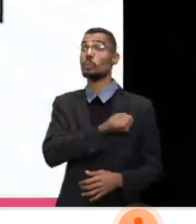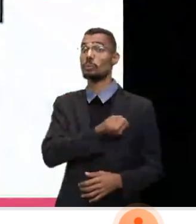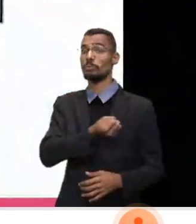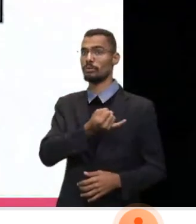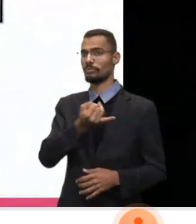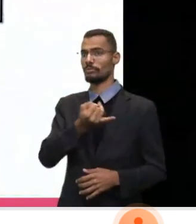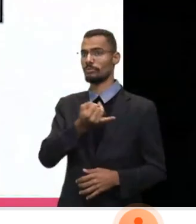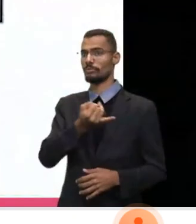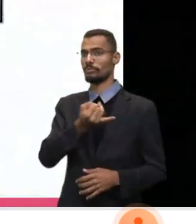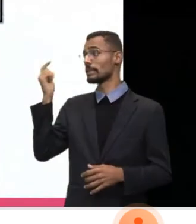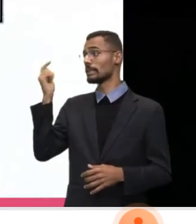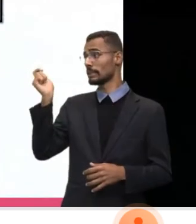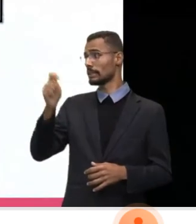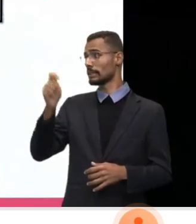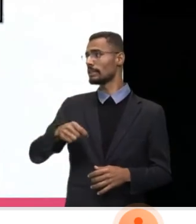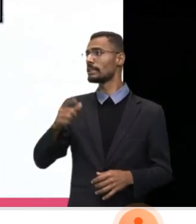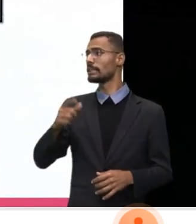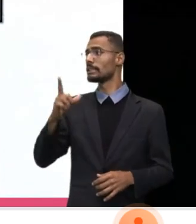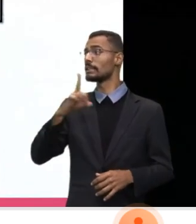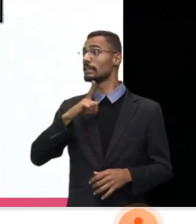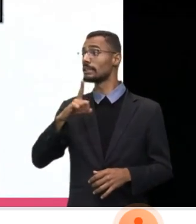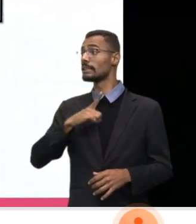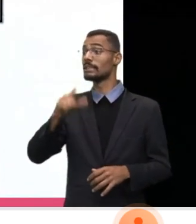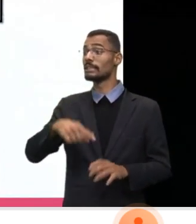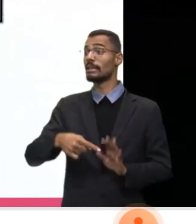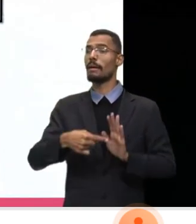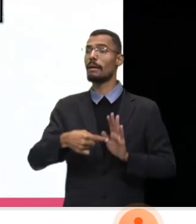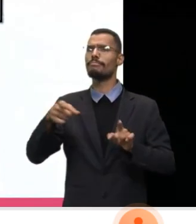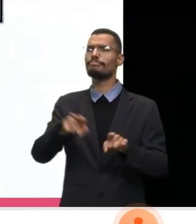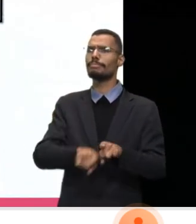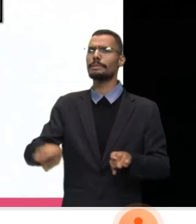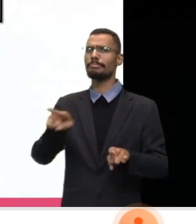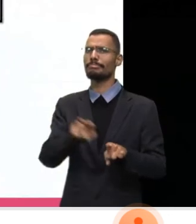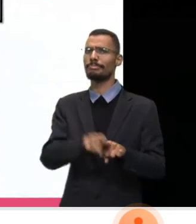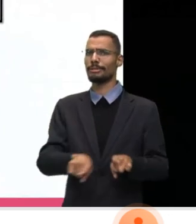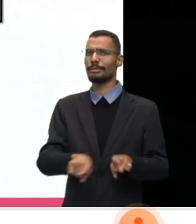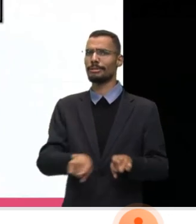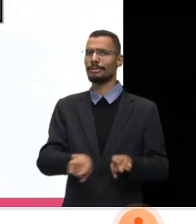ela é registrada geralmente pela repetição do sinal